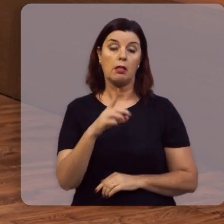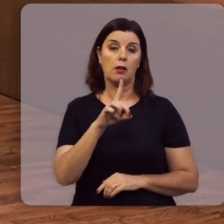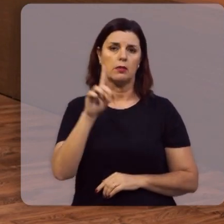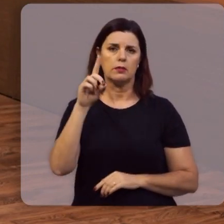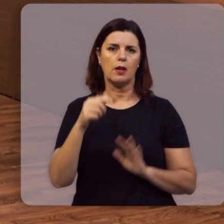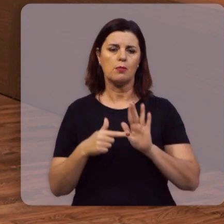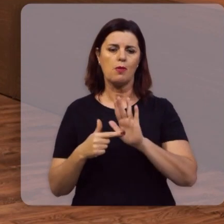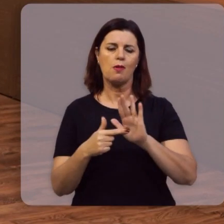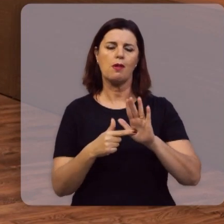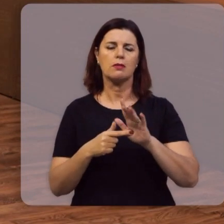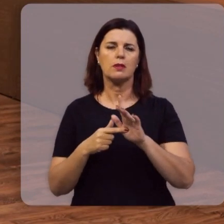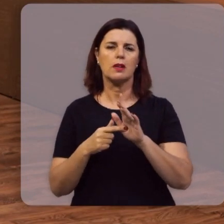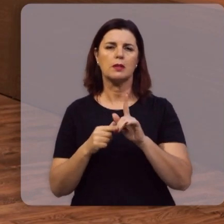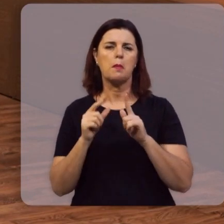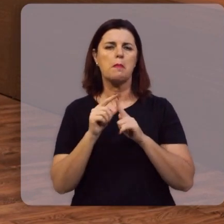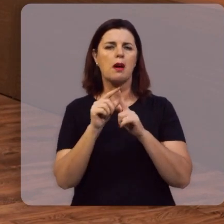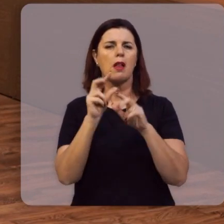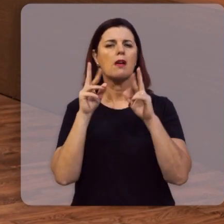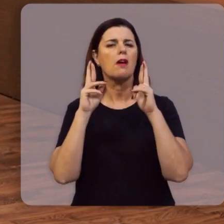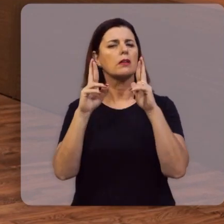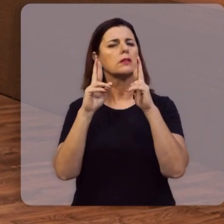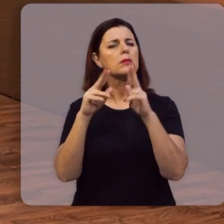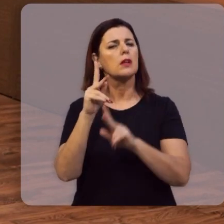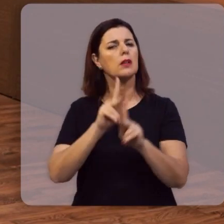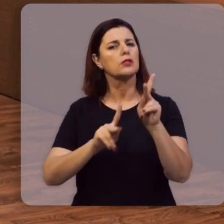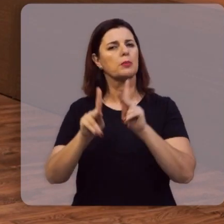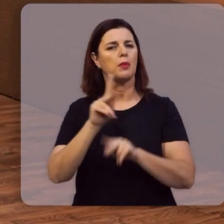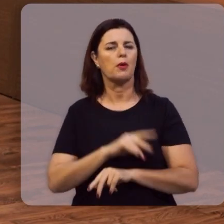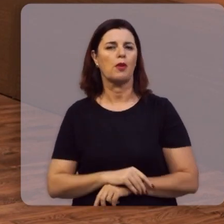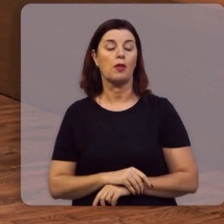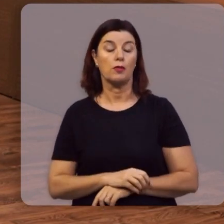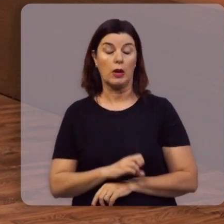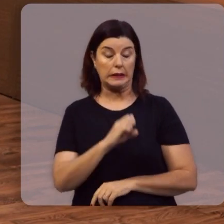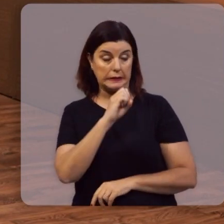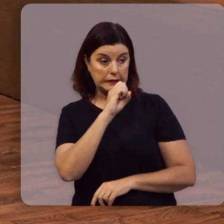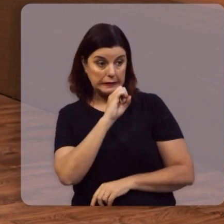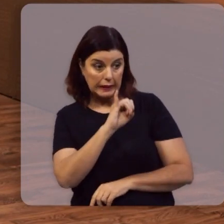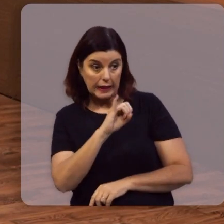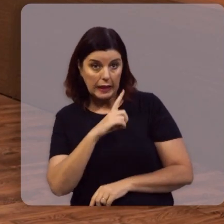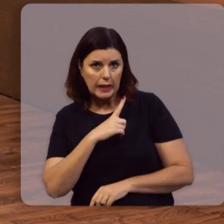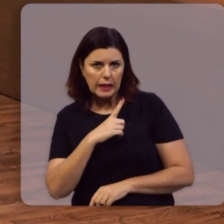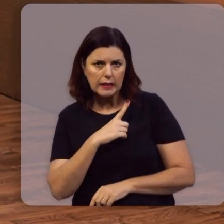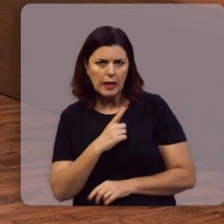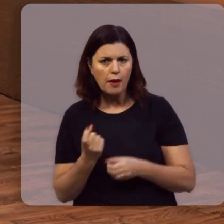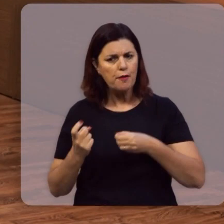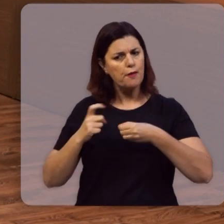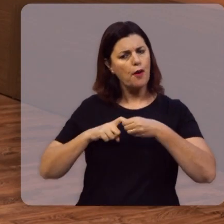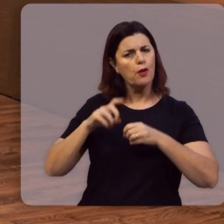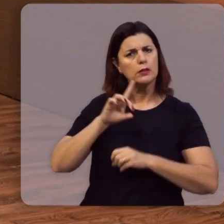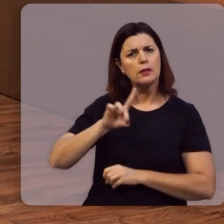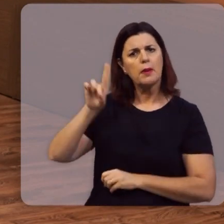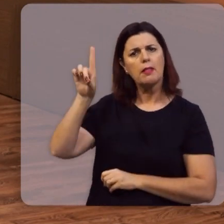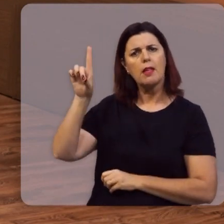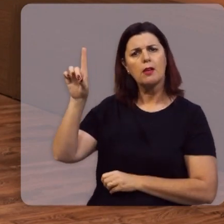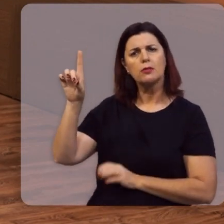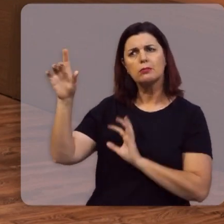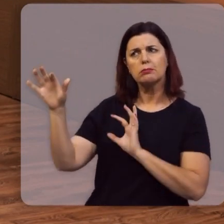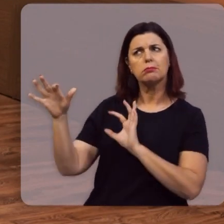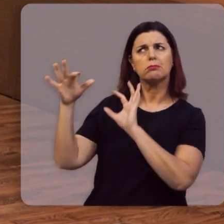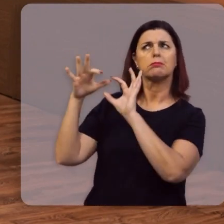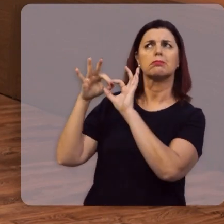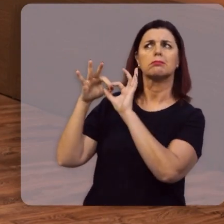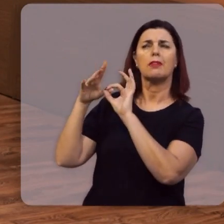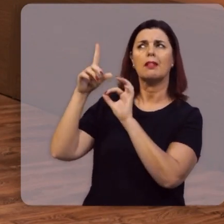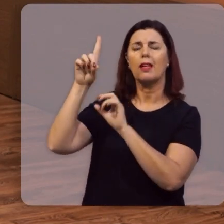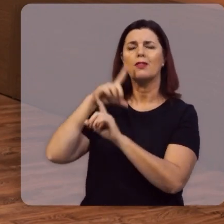está trazendo uma palavra de esperança para o seu povo. Que se houver uma volta para Deus, Deus